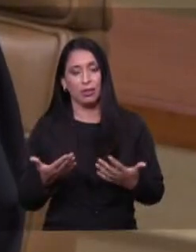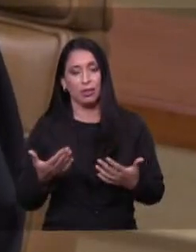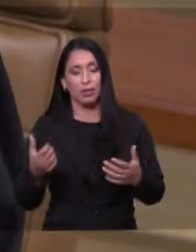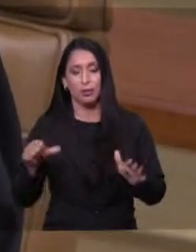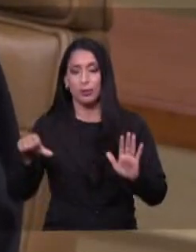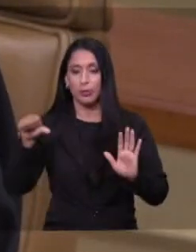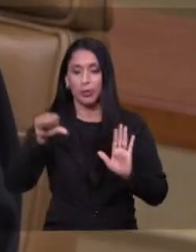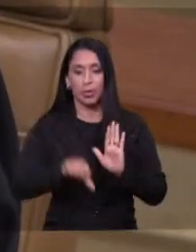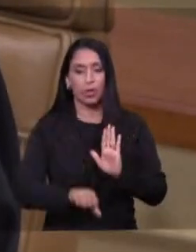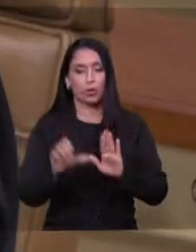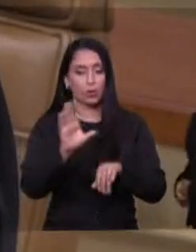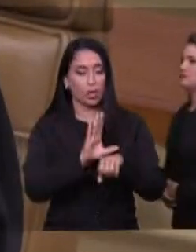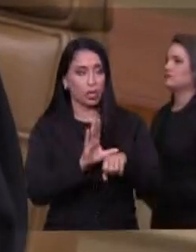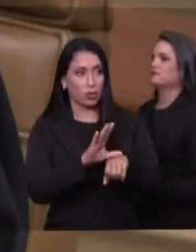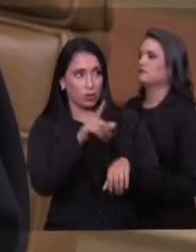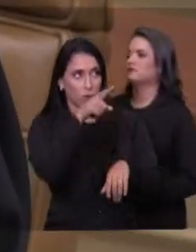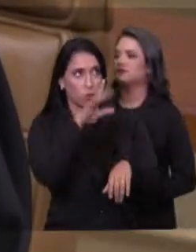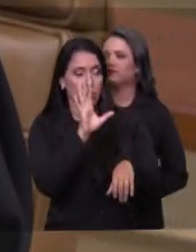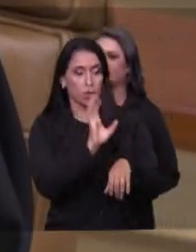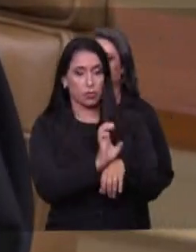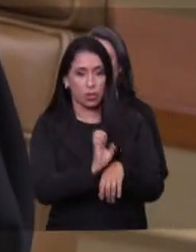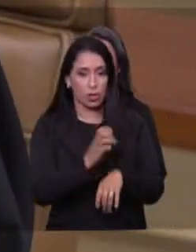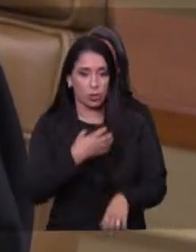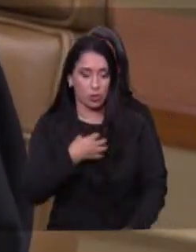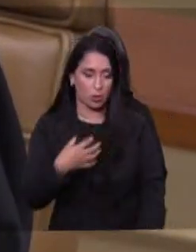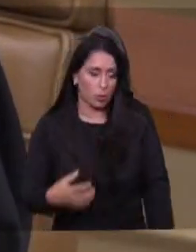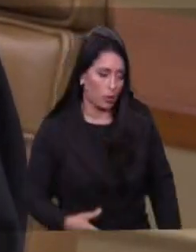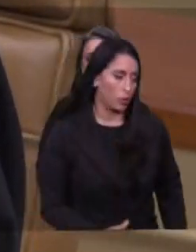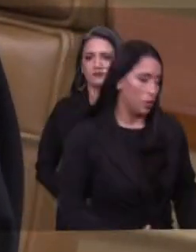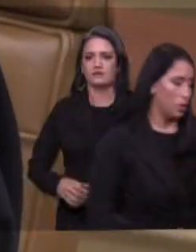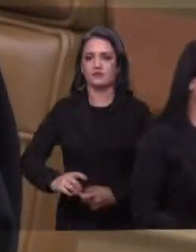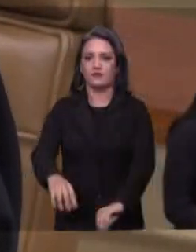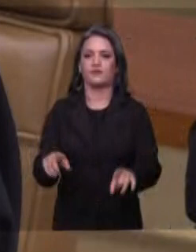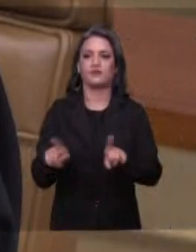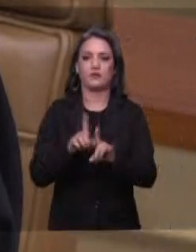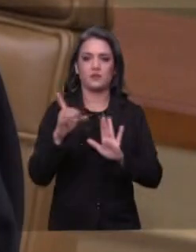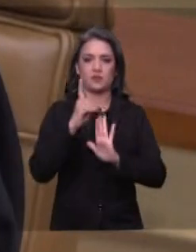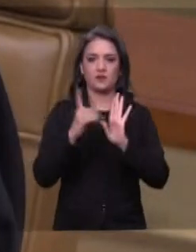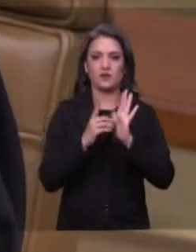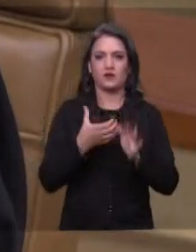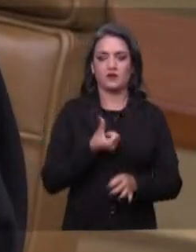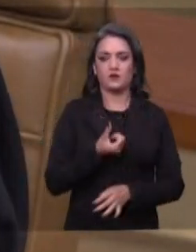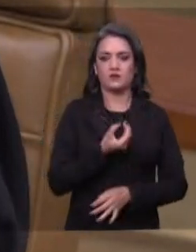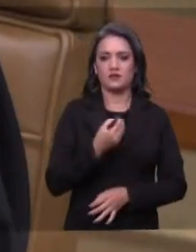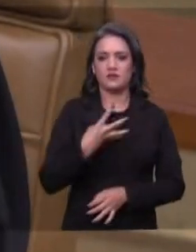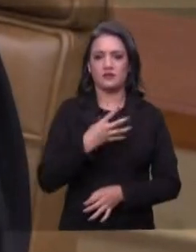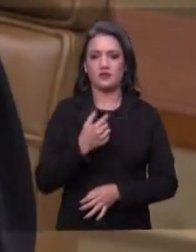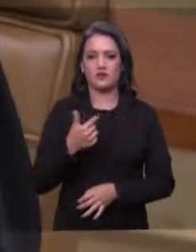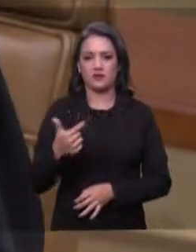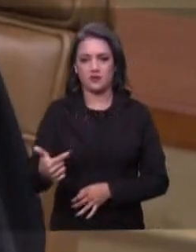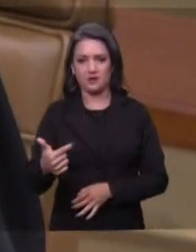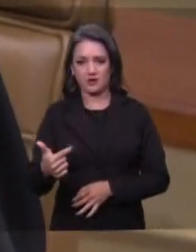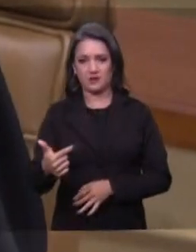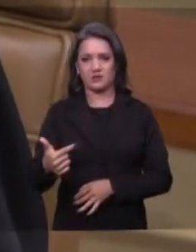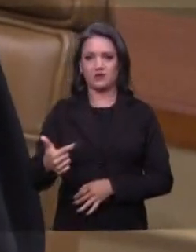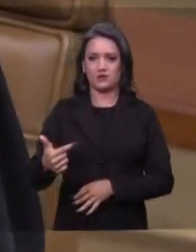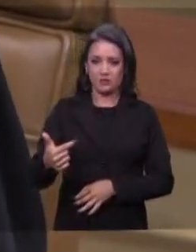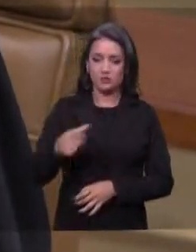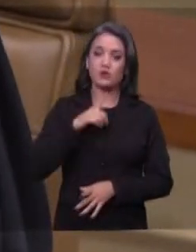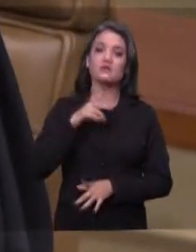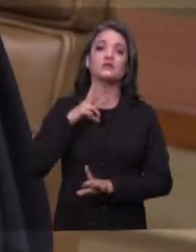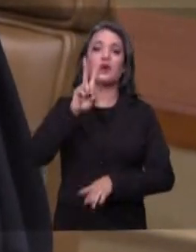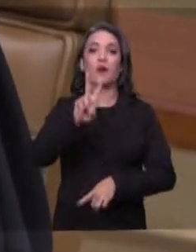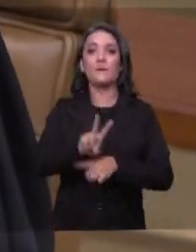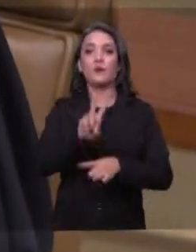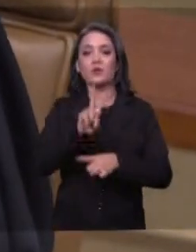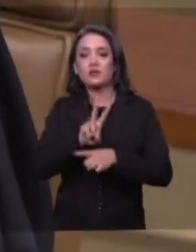da Constituição baiana. Cito aqui também o decreto 6040 de 2007, que prevê a proteção e